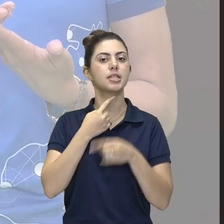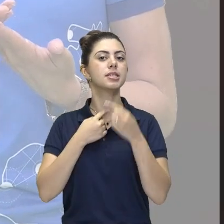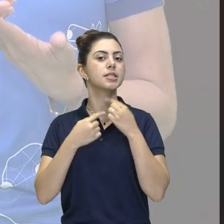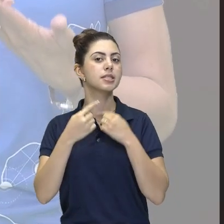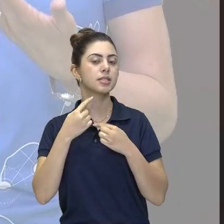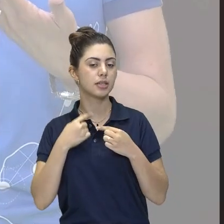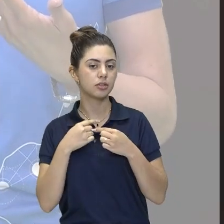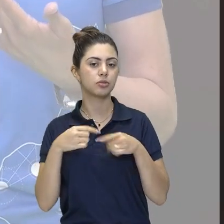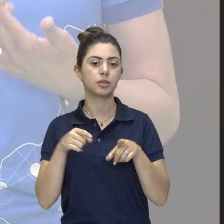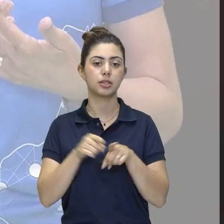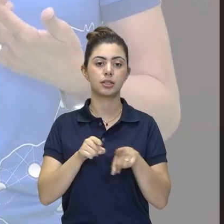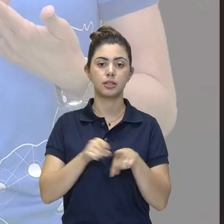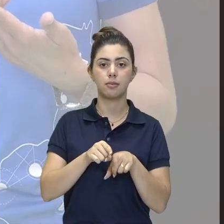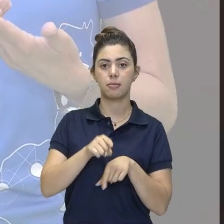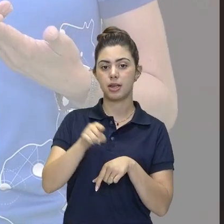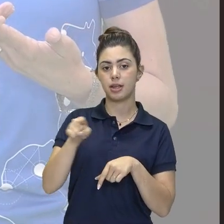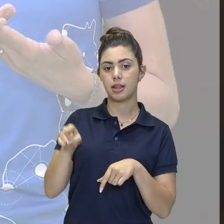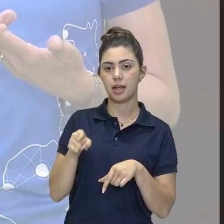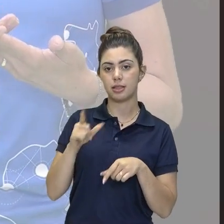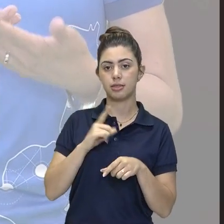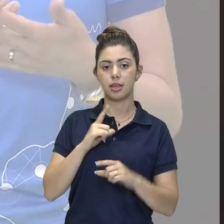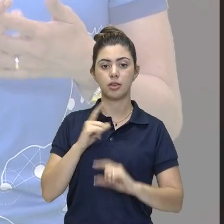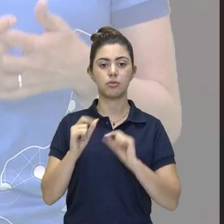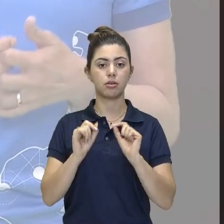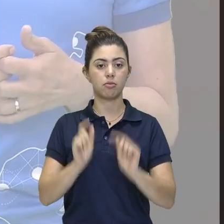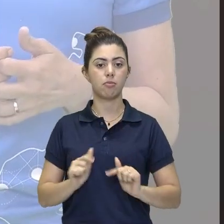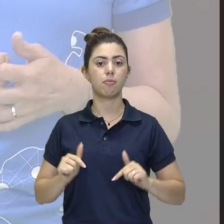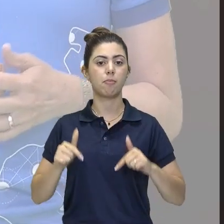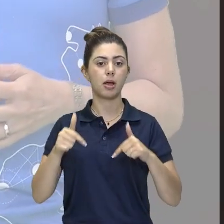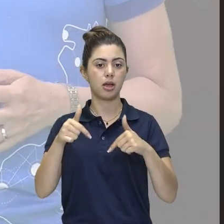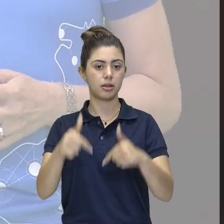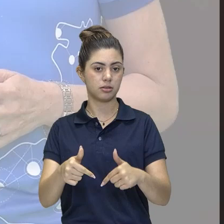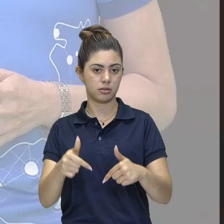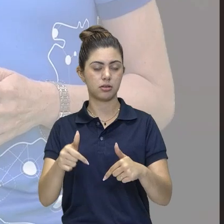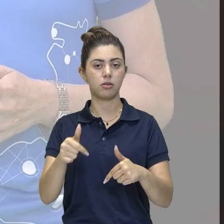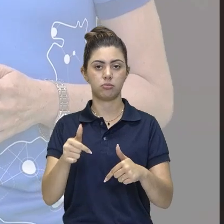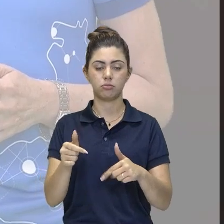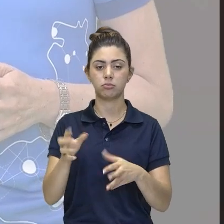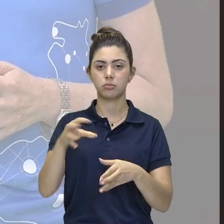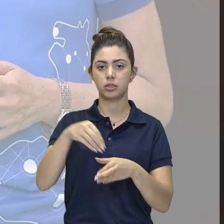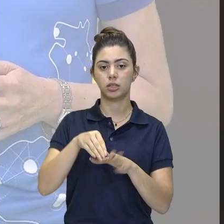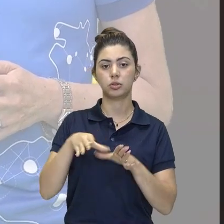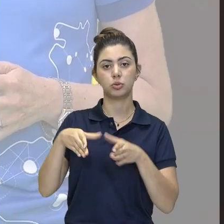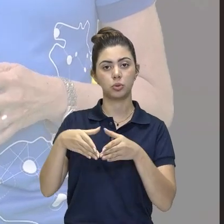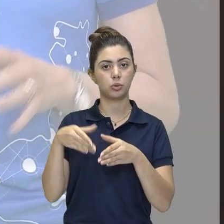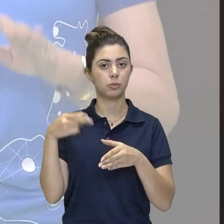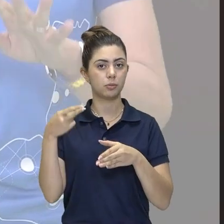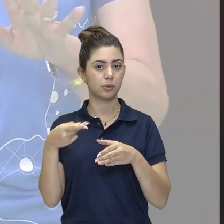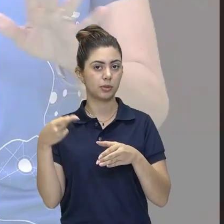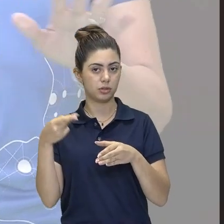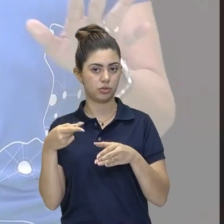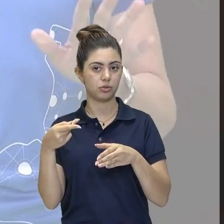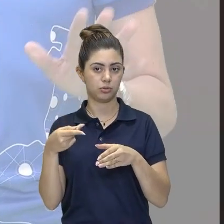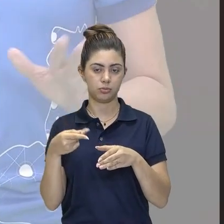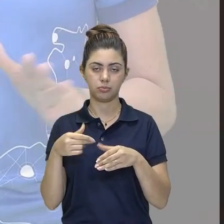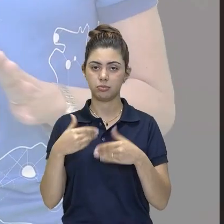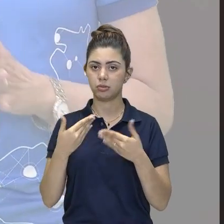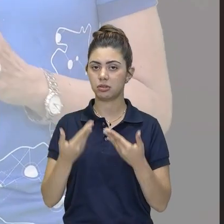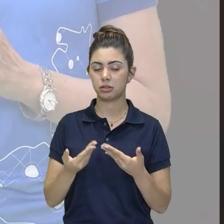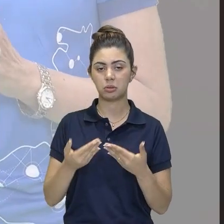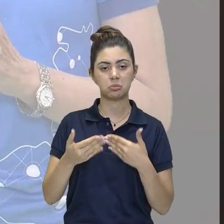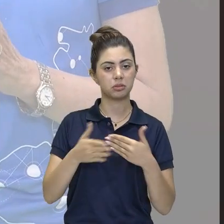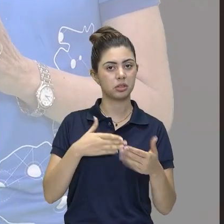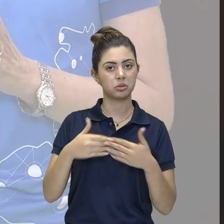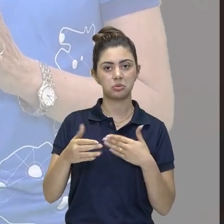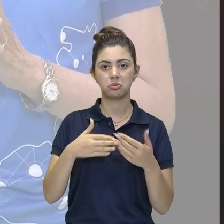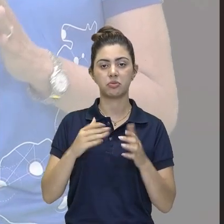que os indivíduos desenvolvem dentro ou fora de uma organização política. Sim, qualquer